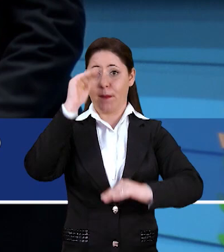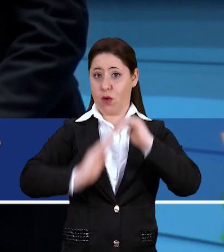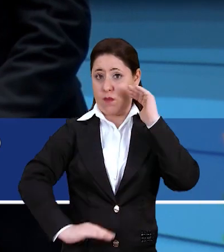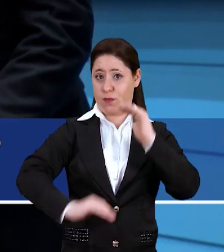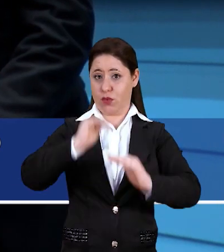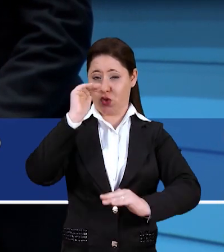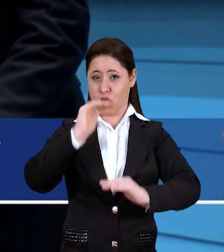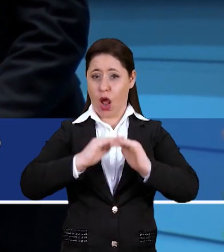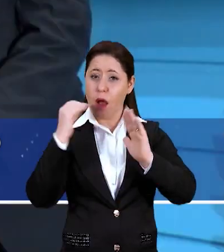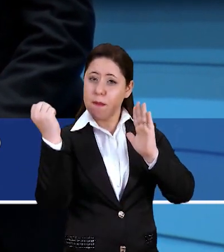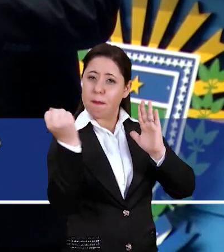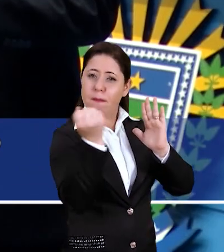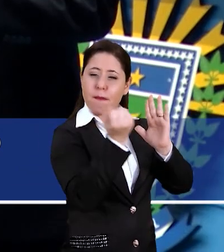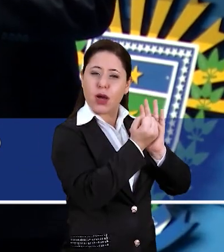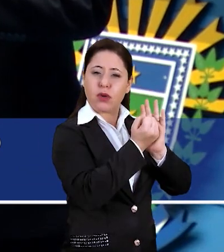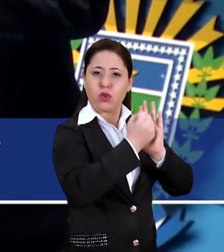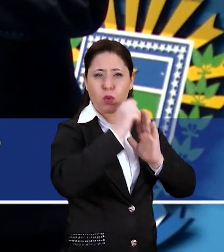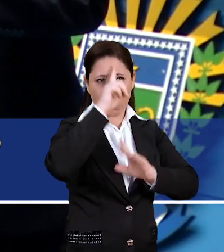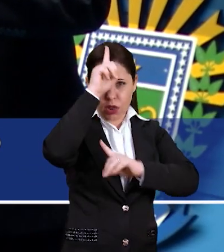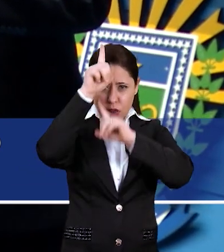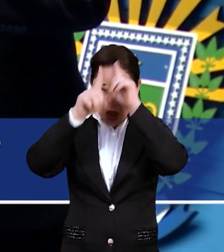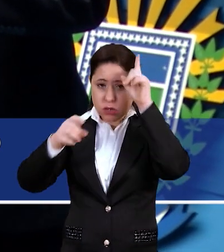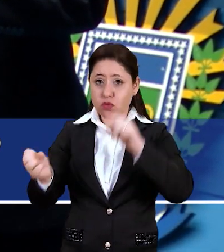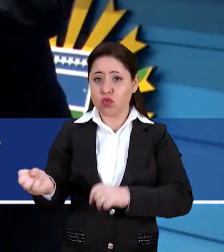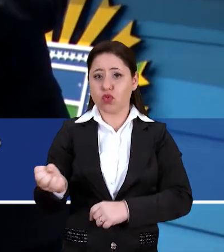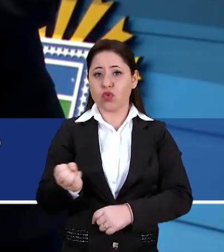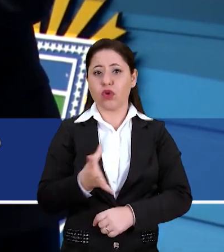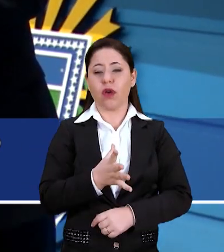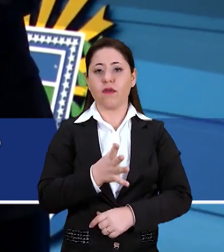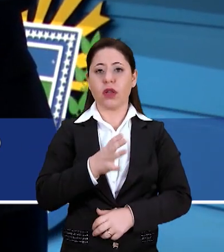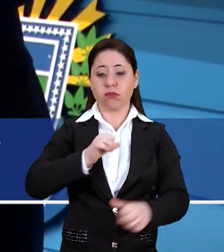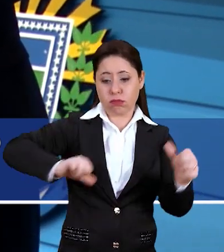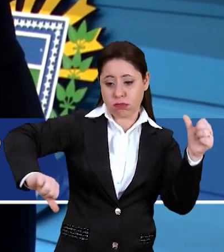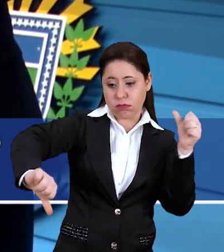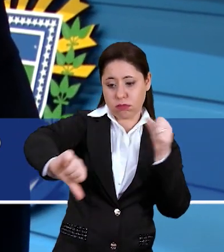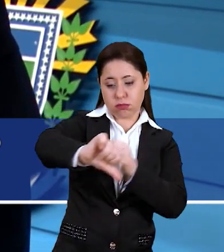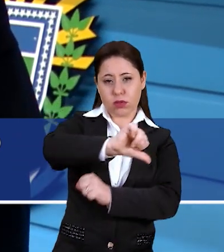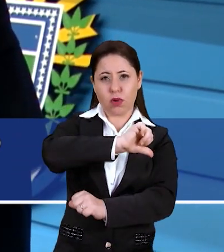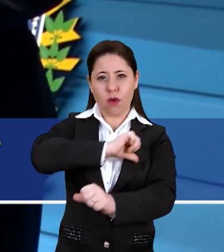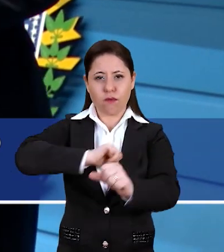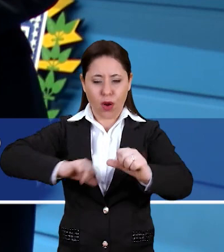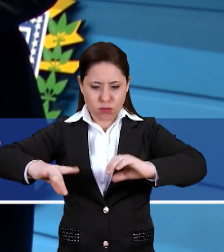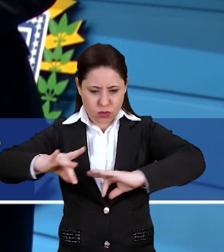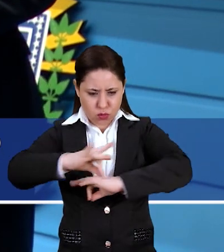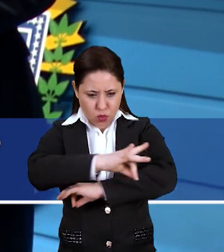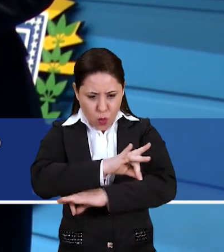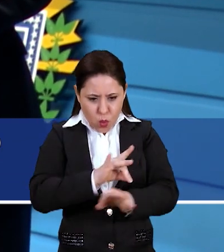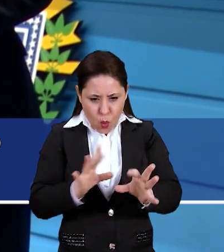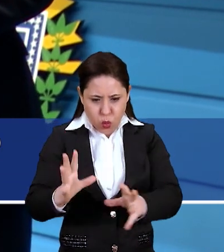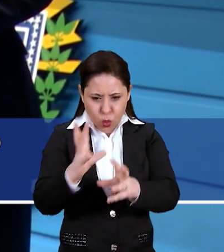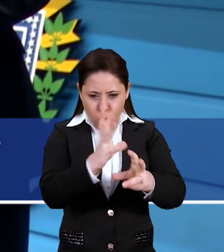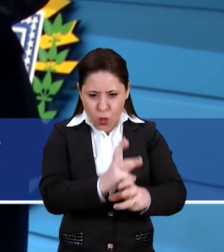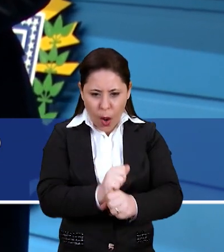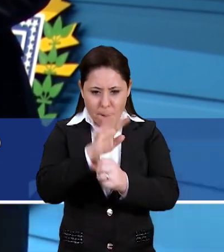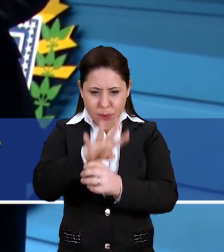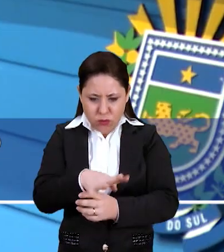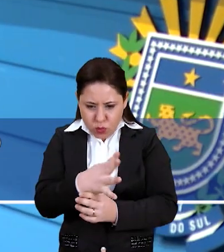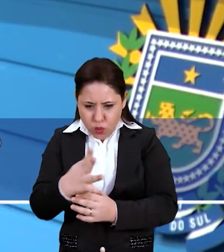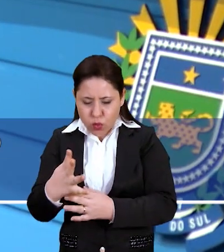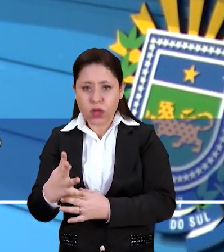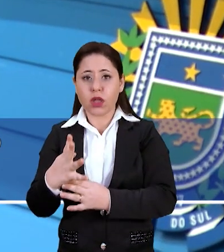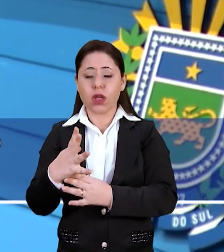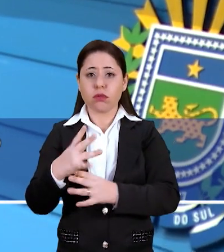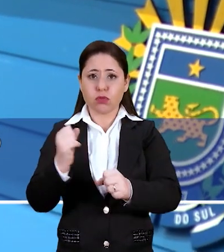que deixaram suas marcas com ideias inovadoras que transformaram traços, cálculos e planilhas